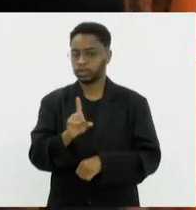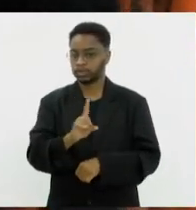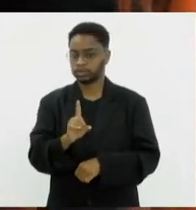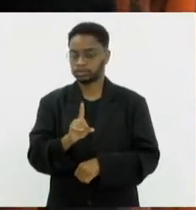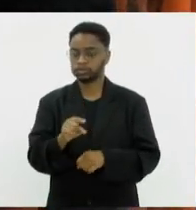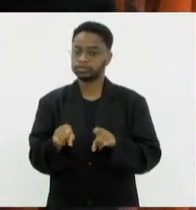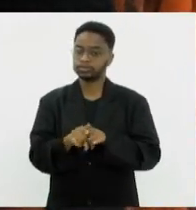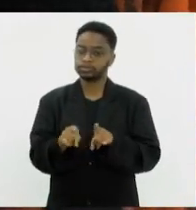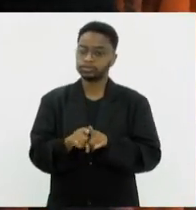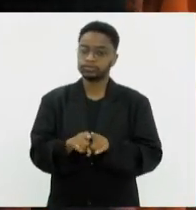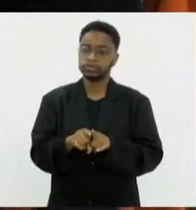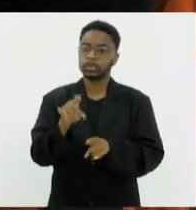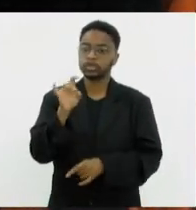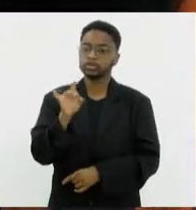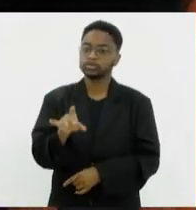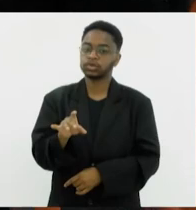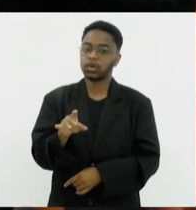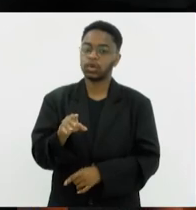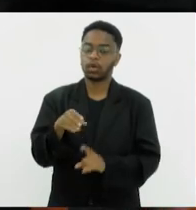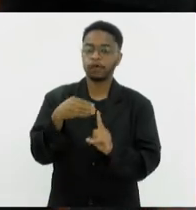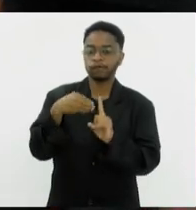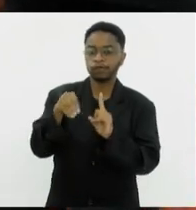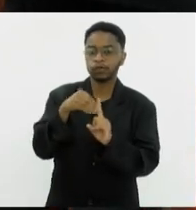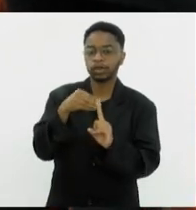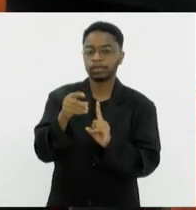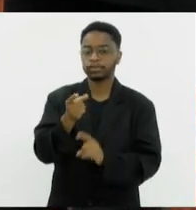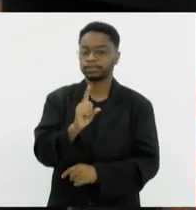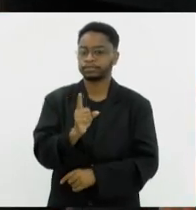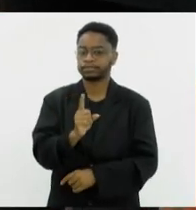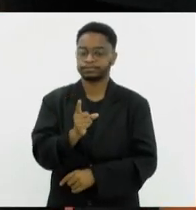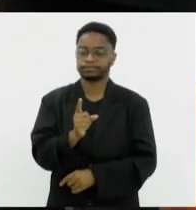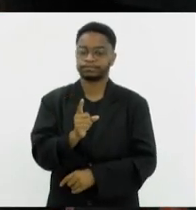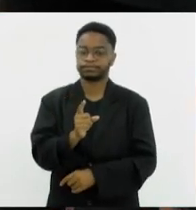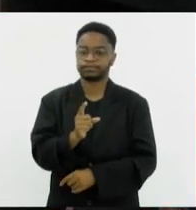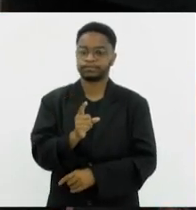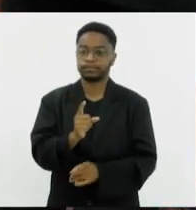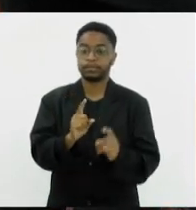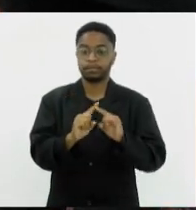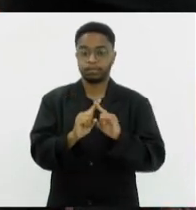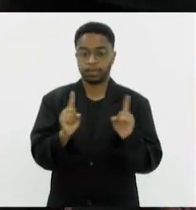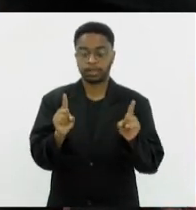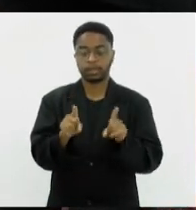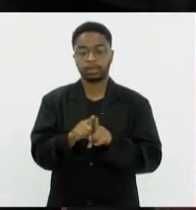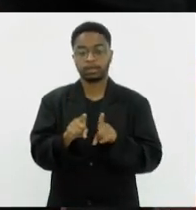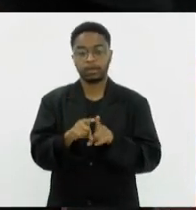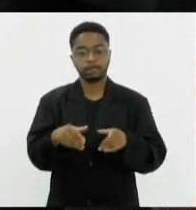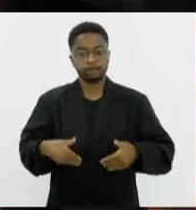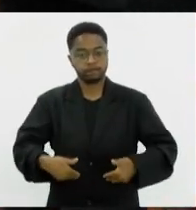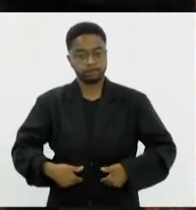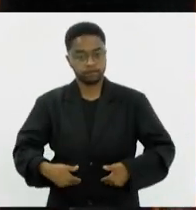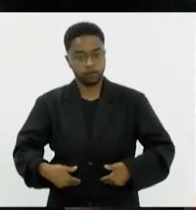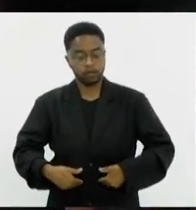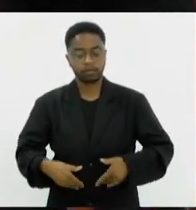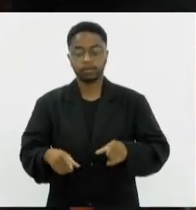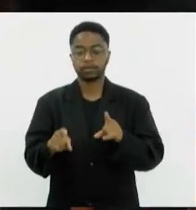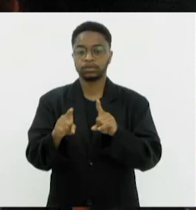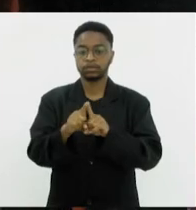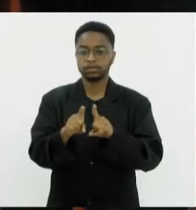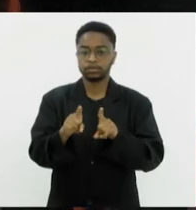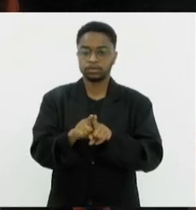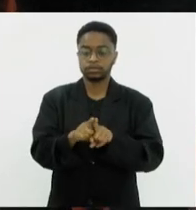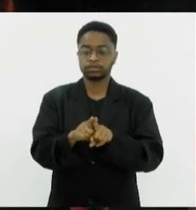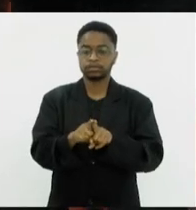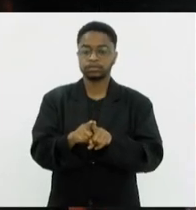uma situação de vulnerabilidade de todos nós, seres humanos. Veio também a fome, veio também